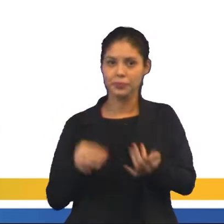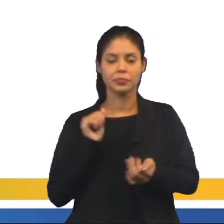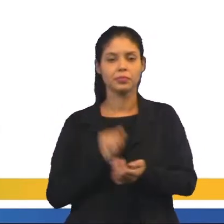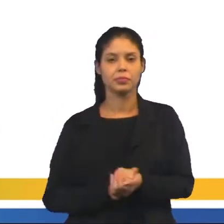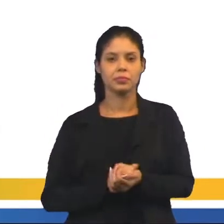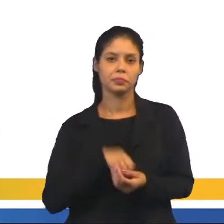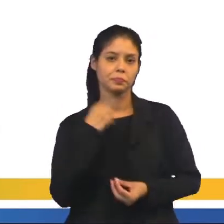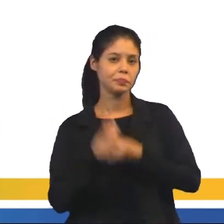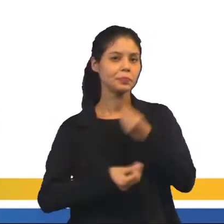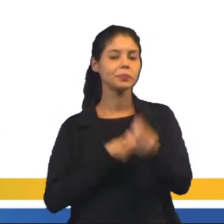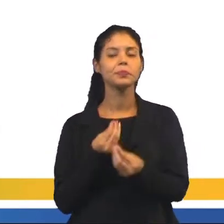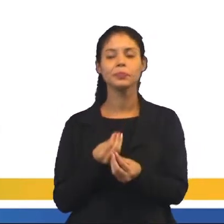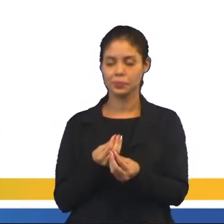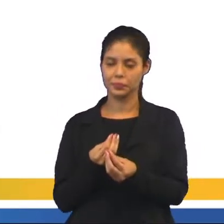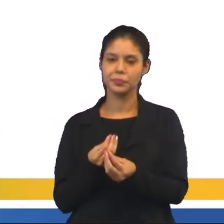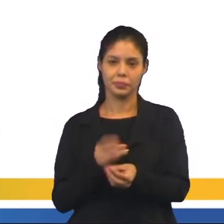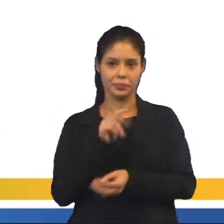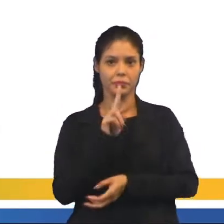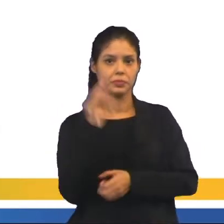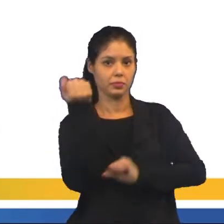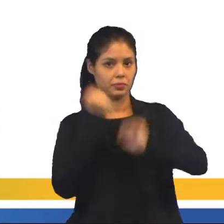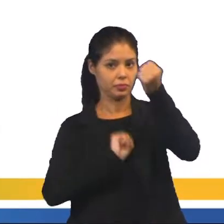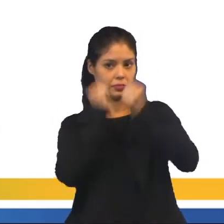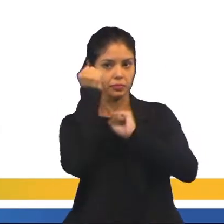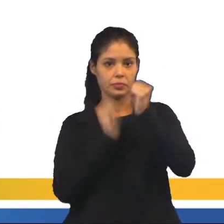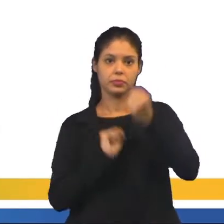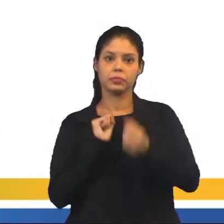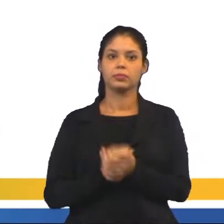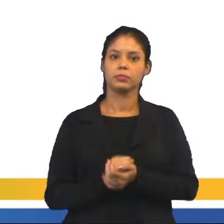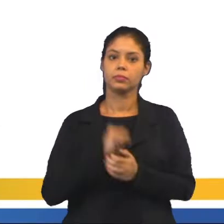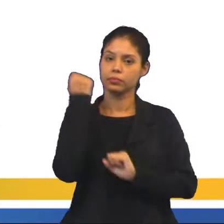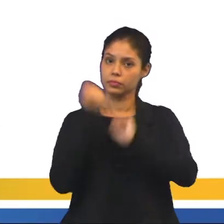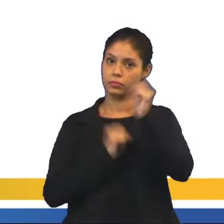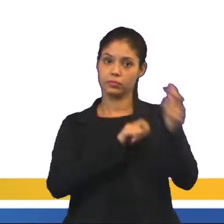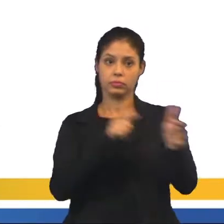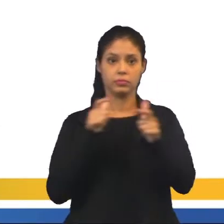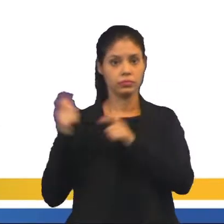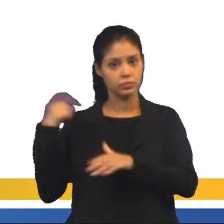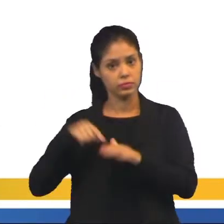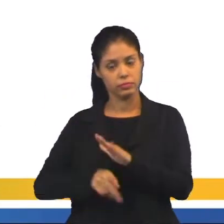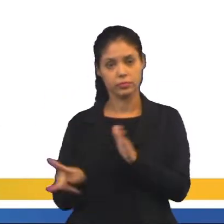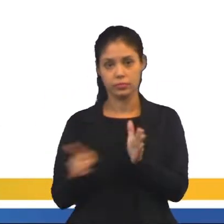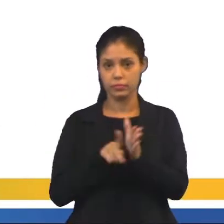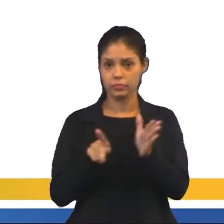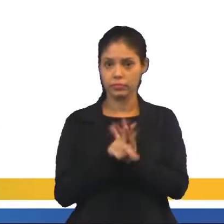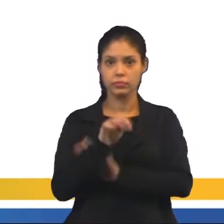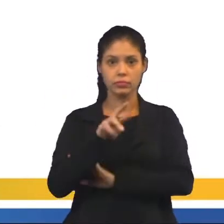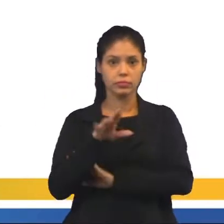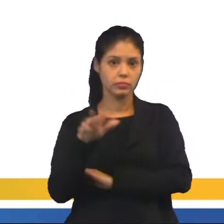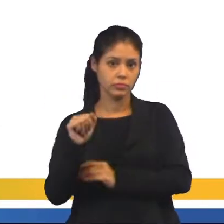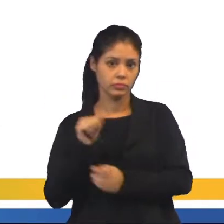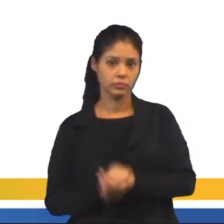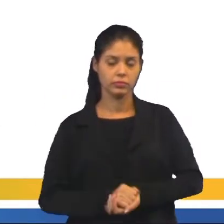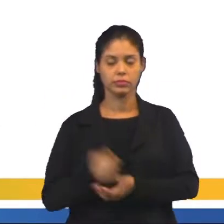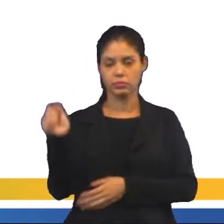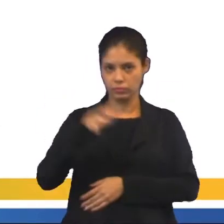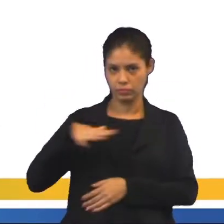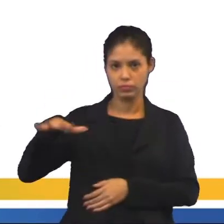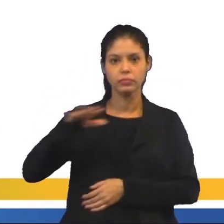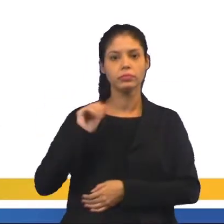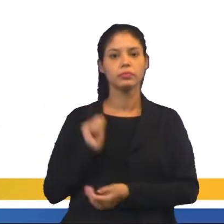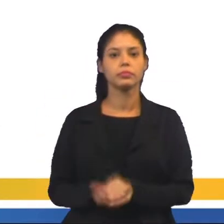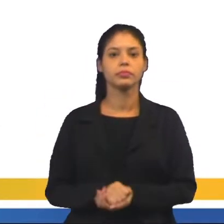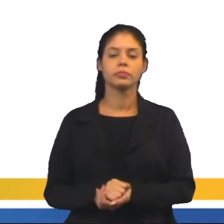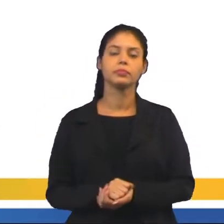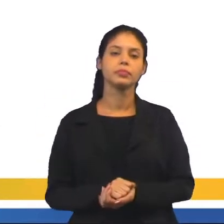a agroindústria, né? As indústrias dentro da própria área rural, né? Então,